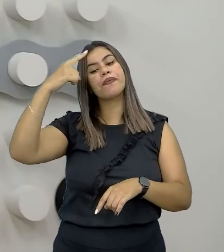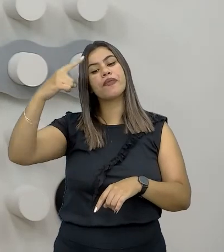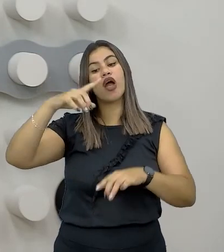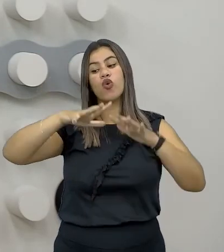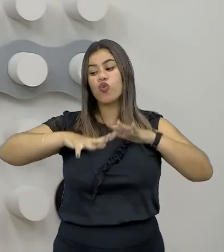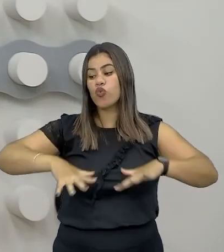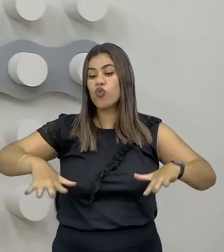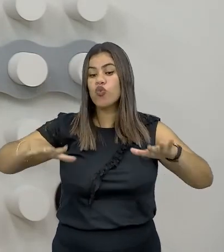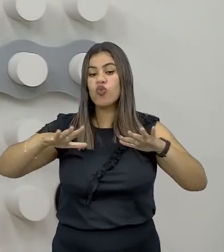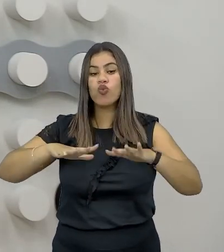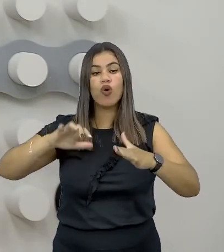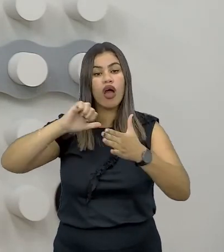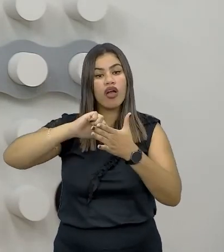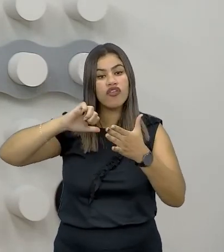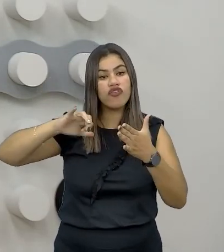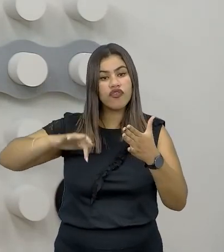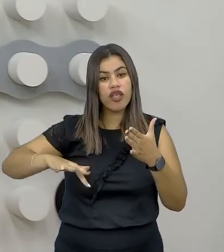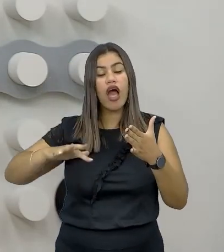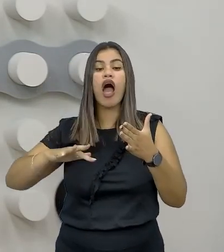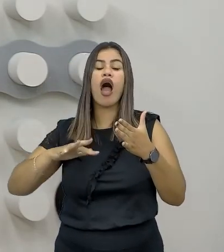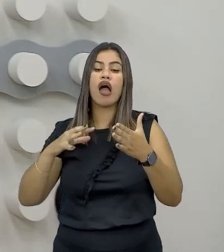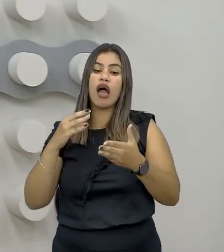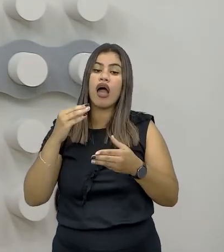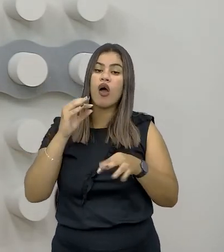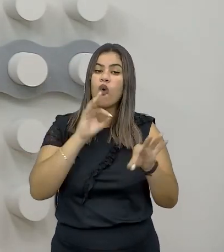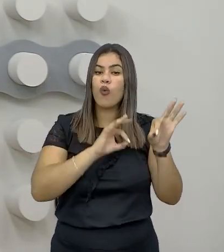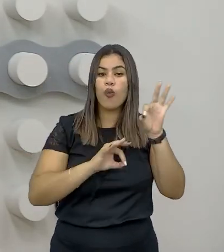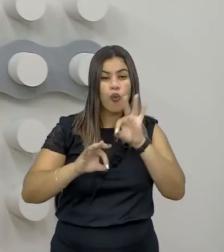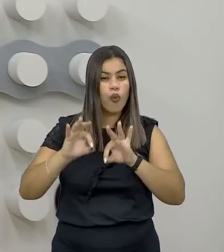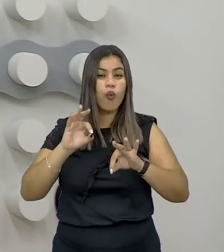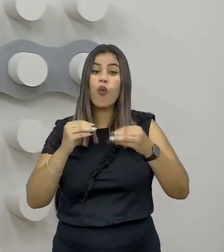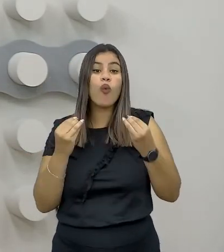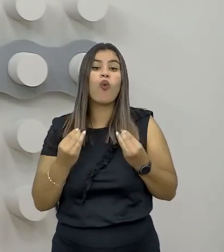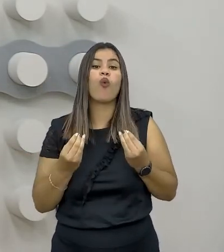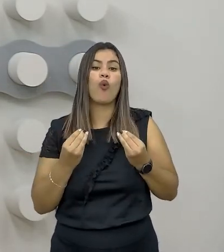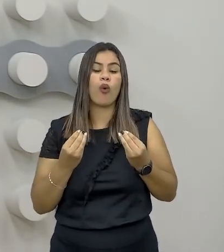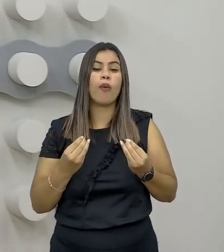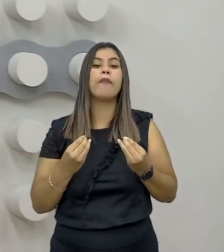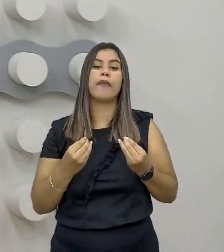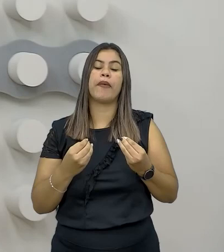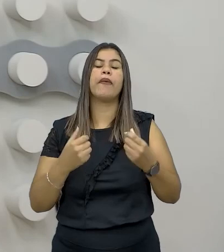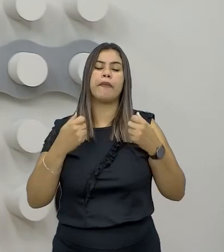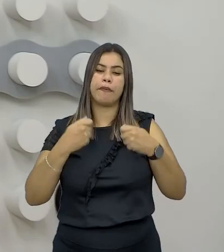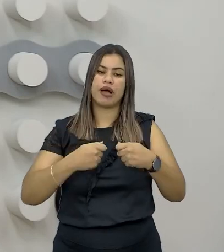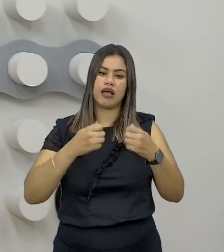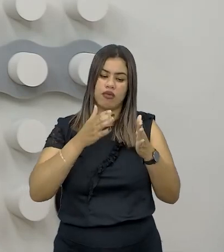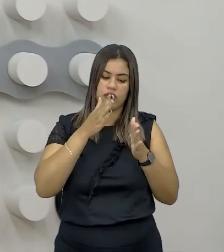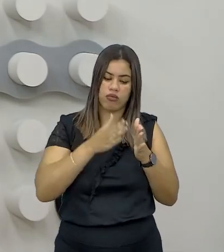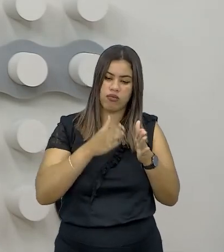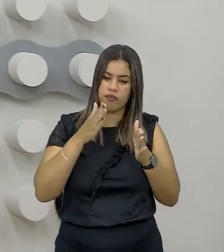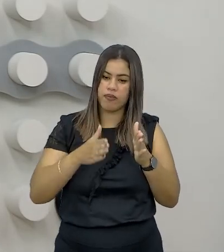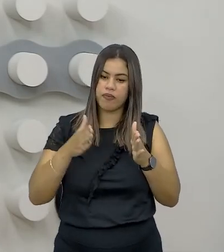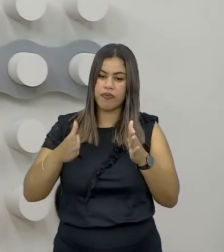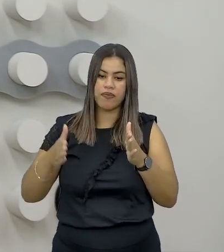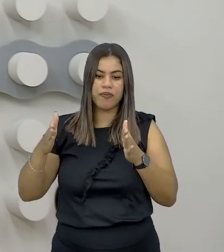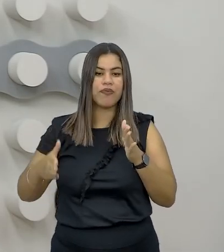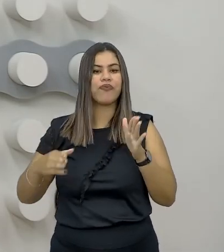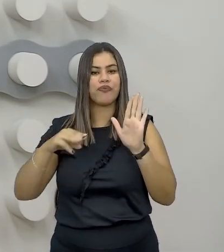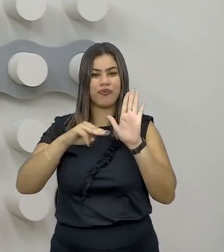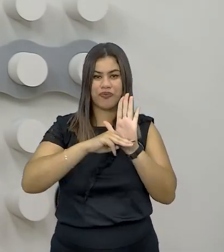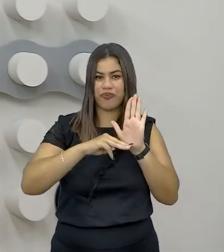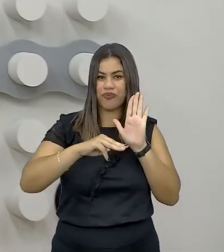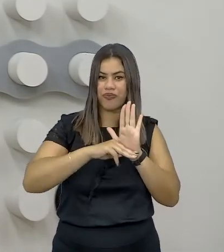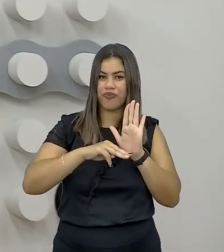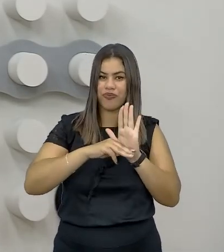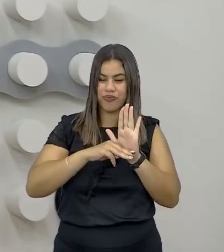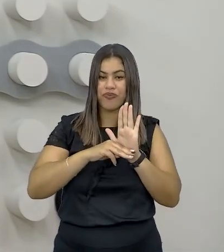essas atividades, como elas vão ser conduzidas, elas devem ter um certo procedimento metodológico para